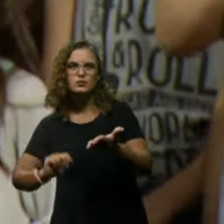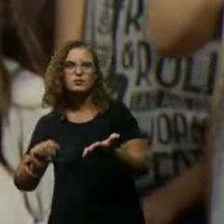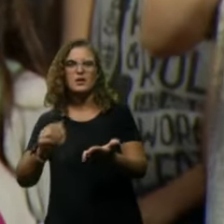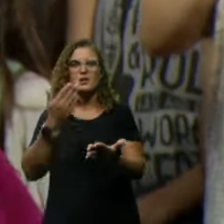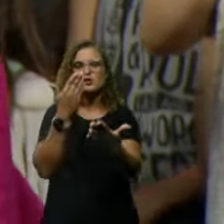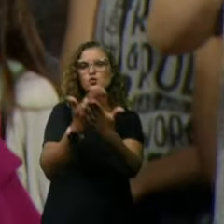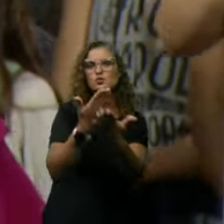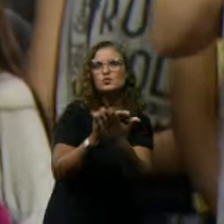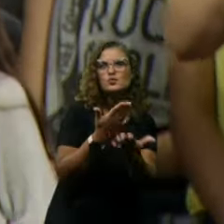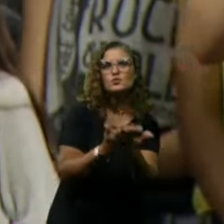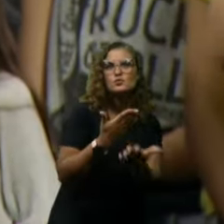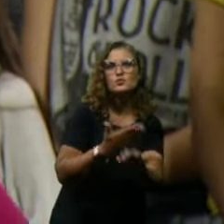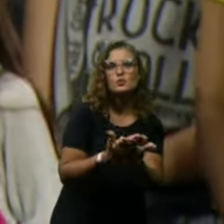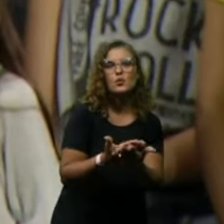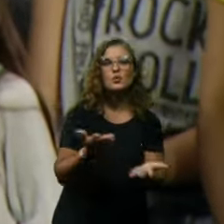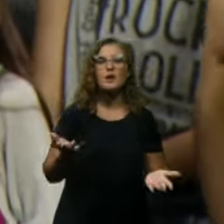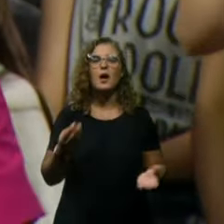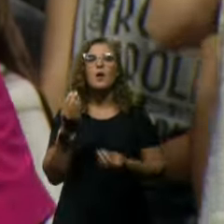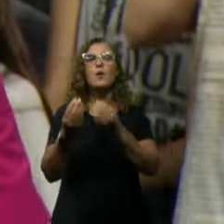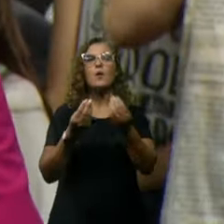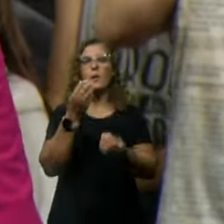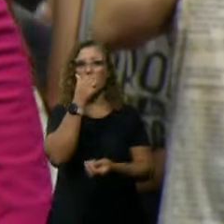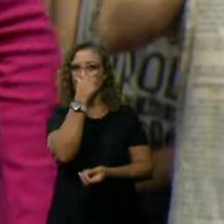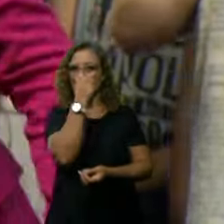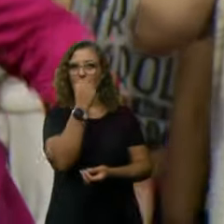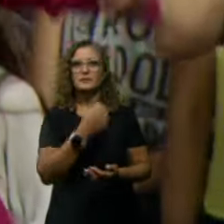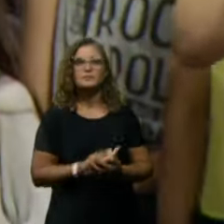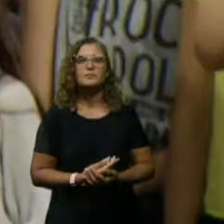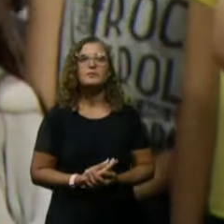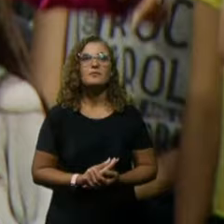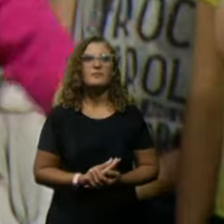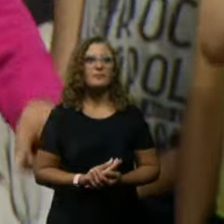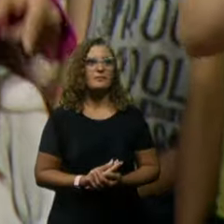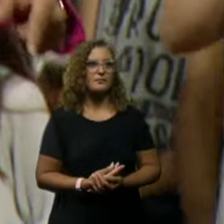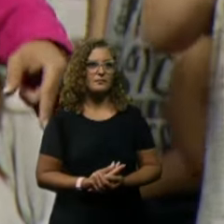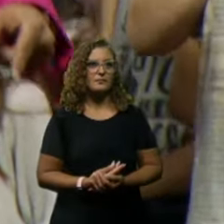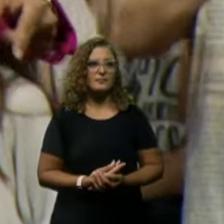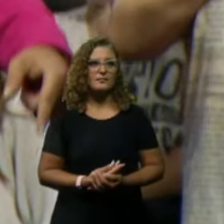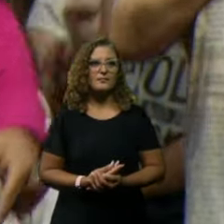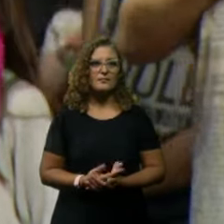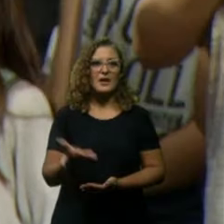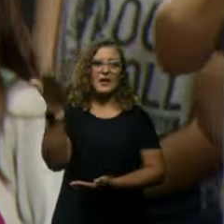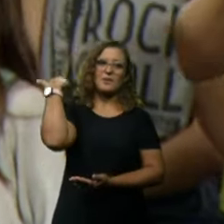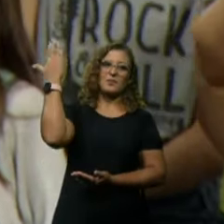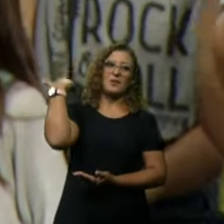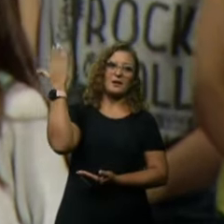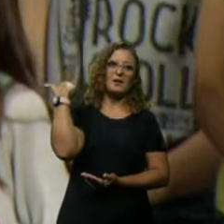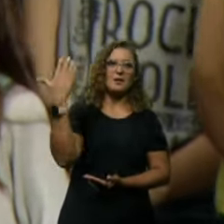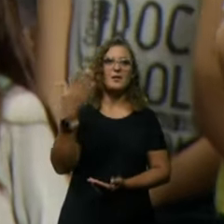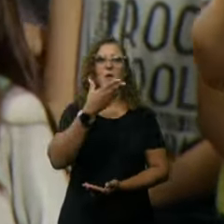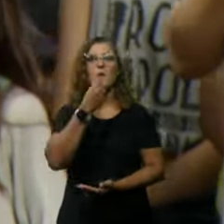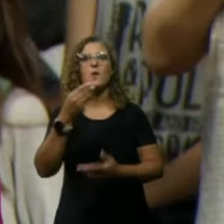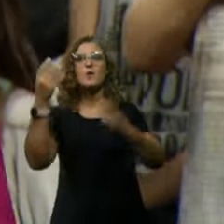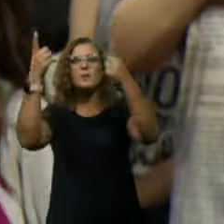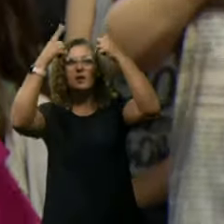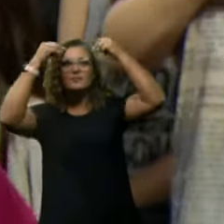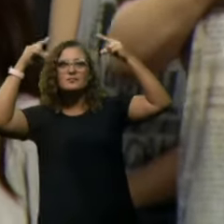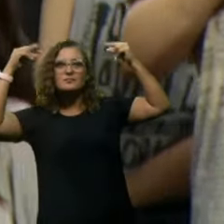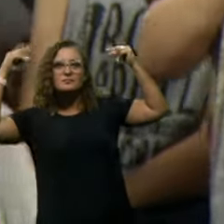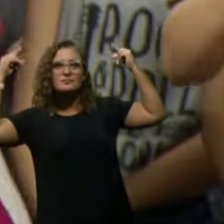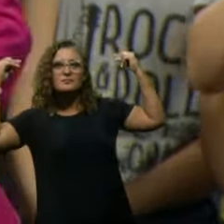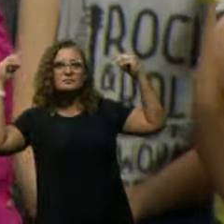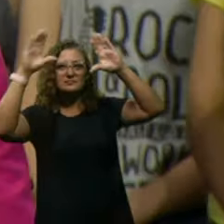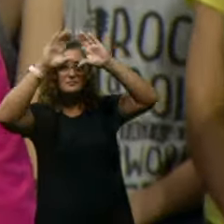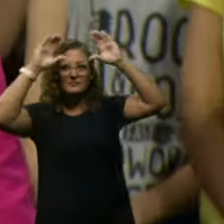história do mundo antigo relatando que na época de terceiro César o Coliseu estava queimando cristãos com cera e fogo